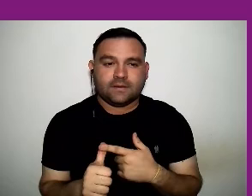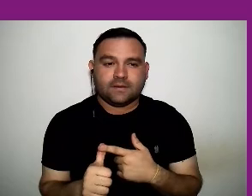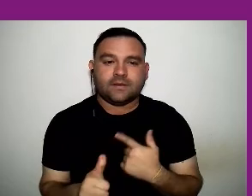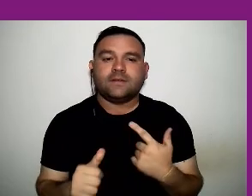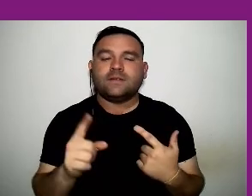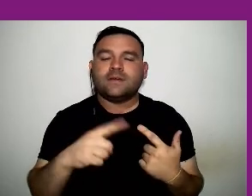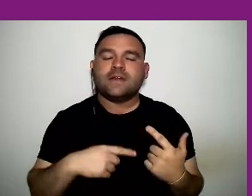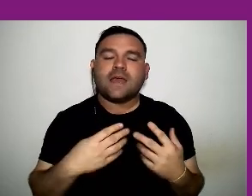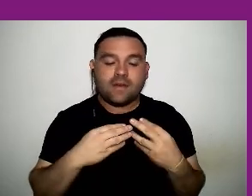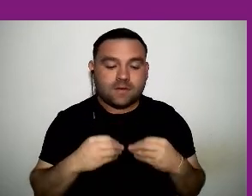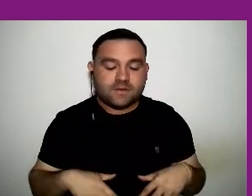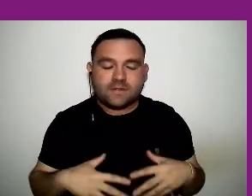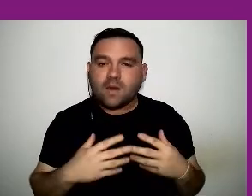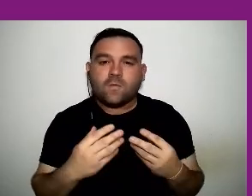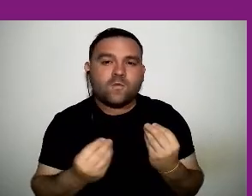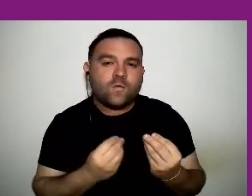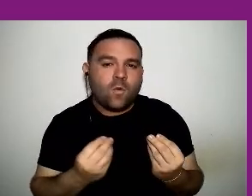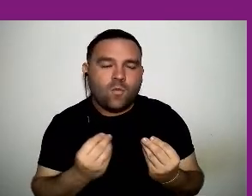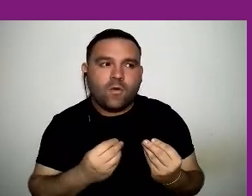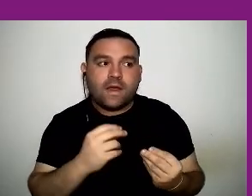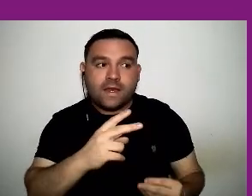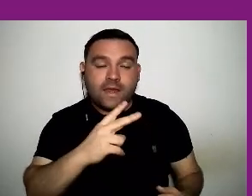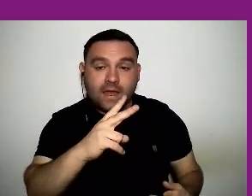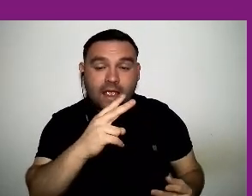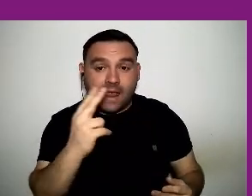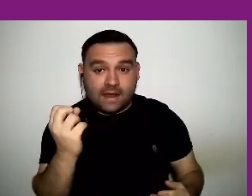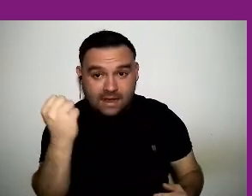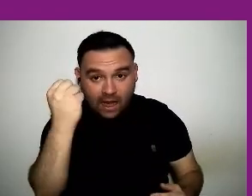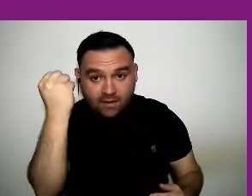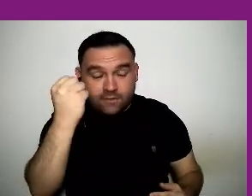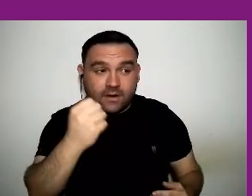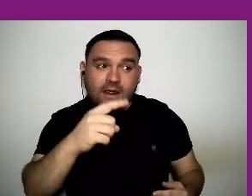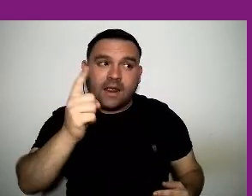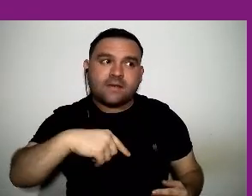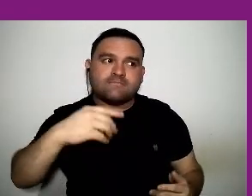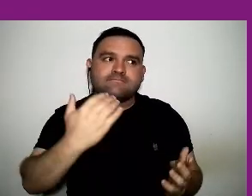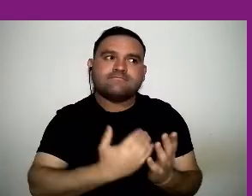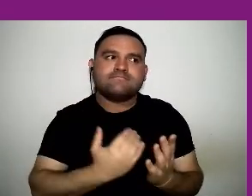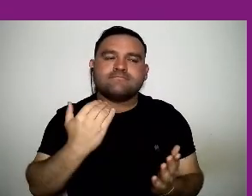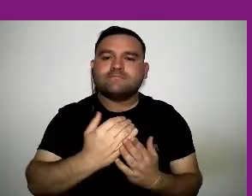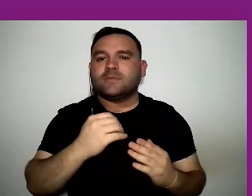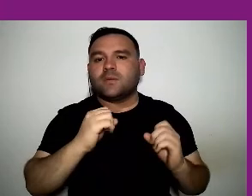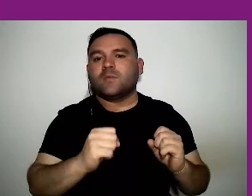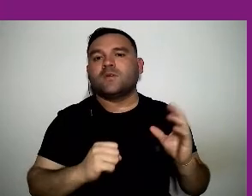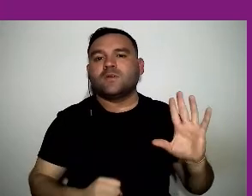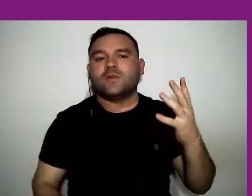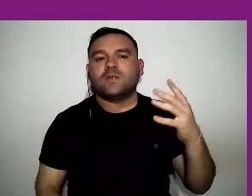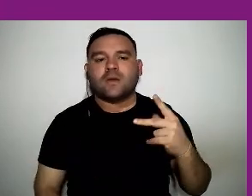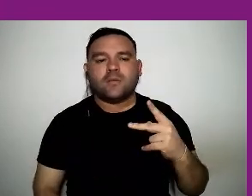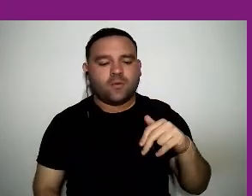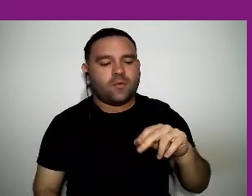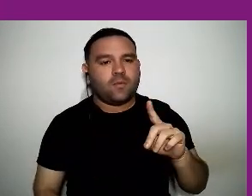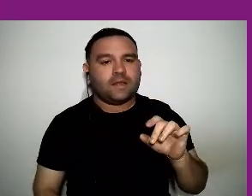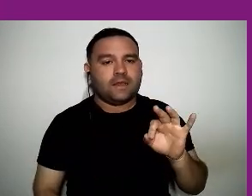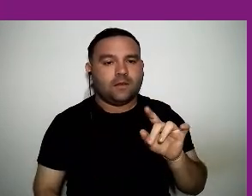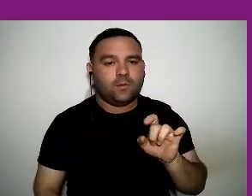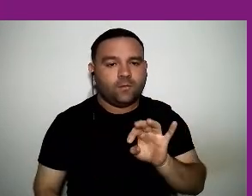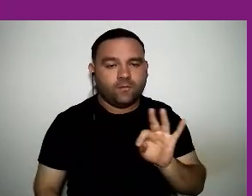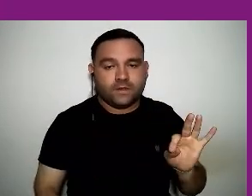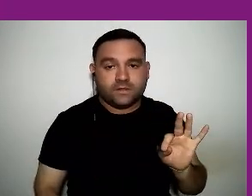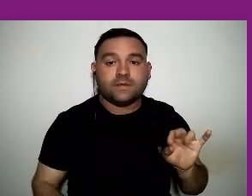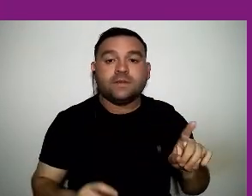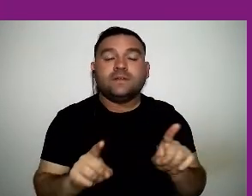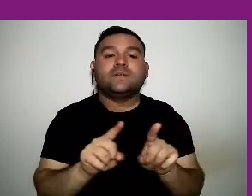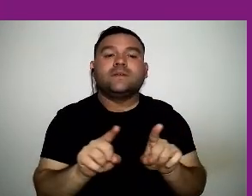da lesão, ou seja, quanto mais grave a lesão, maior a chance de se ter o Pendeluft. O nível de PIP,